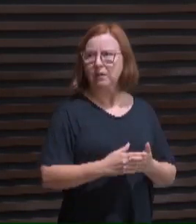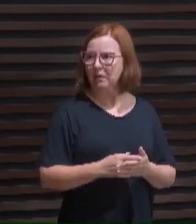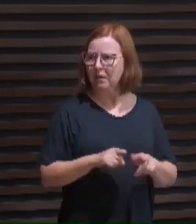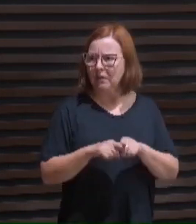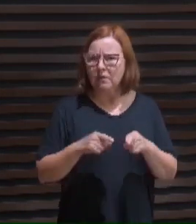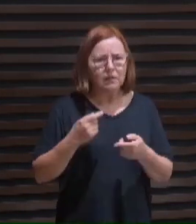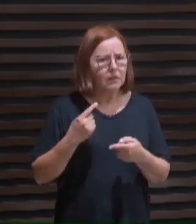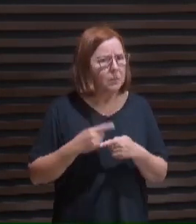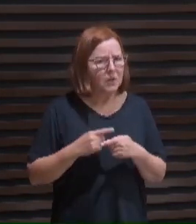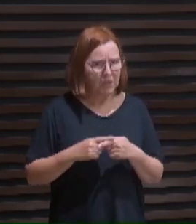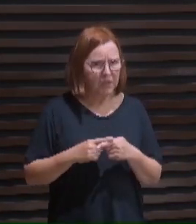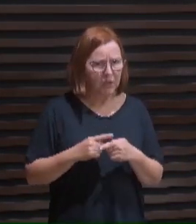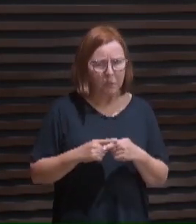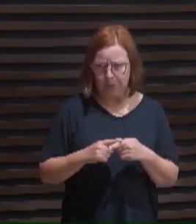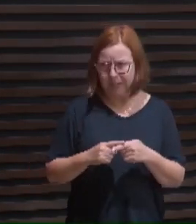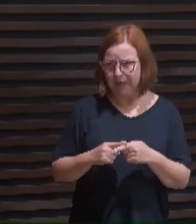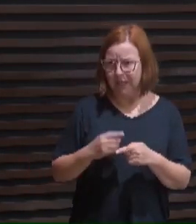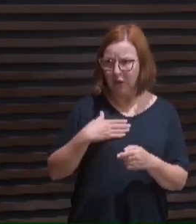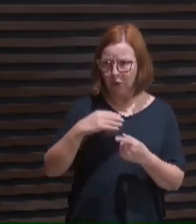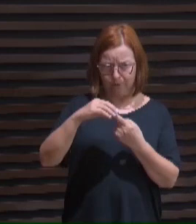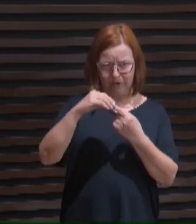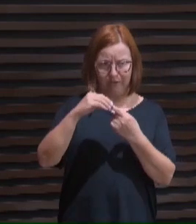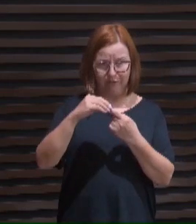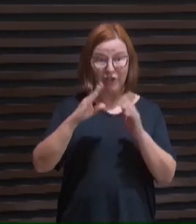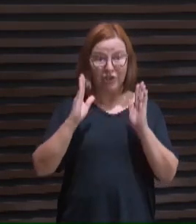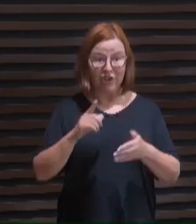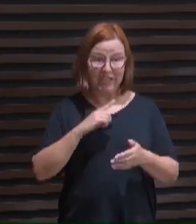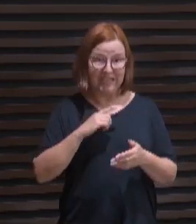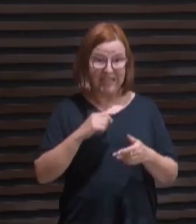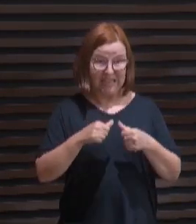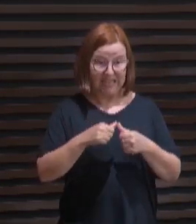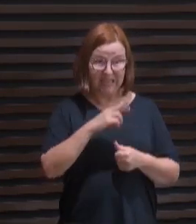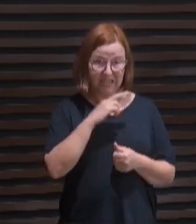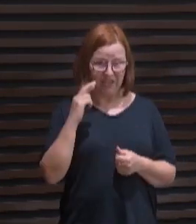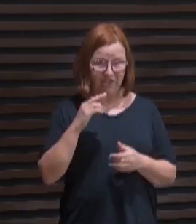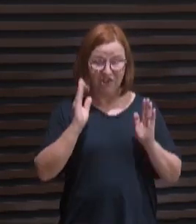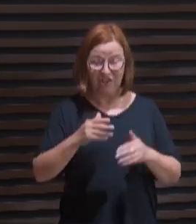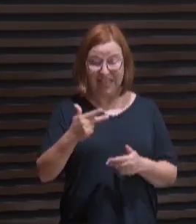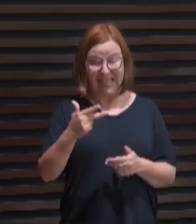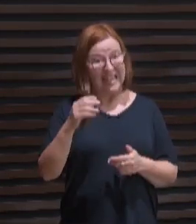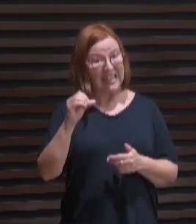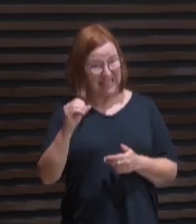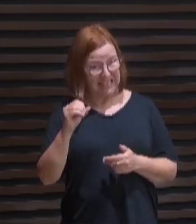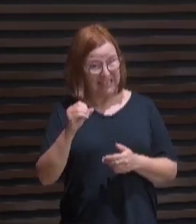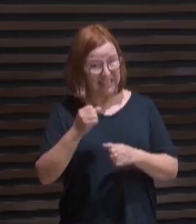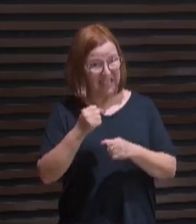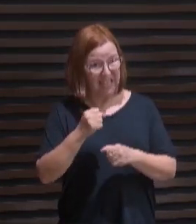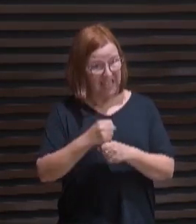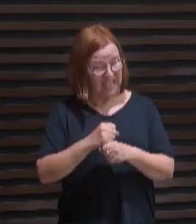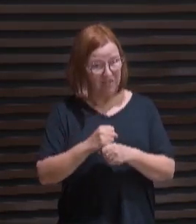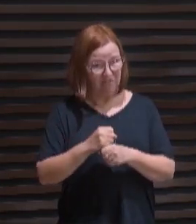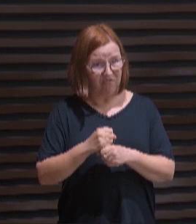Porque ele tem esse restaurante há 30 e tantos anos, ele nunca viu ninguém agradecer